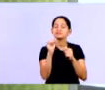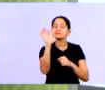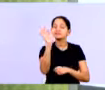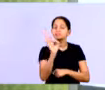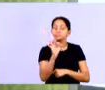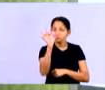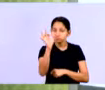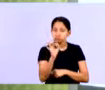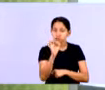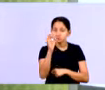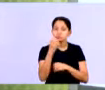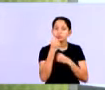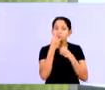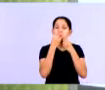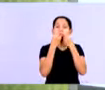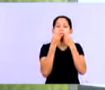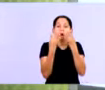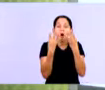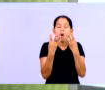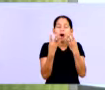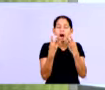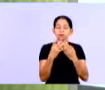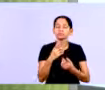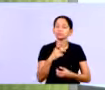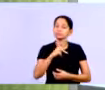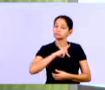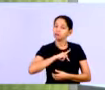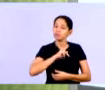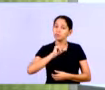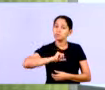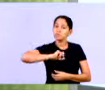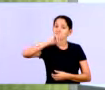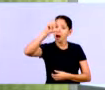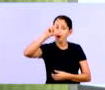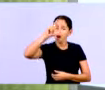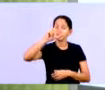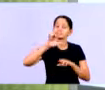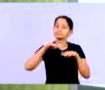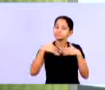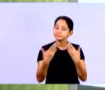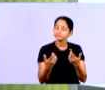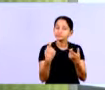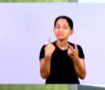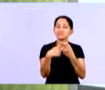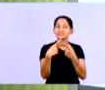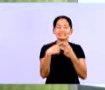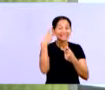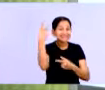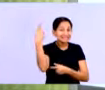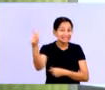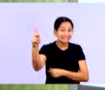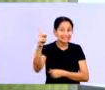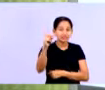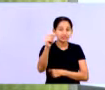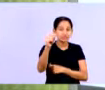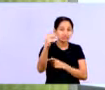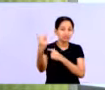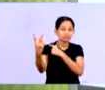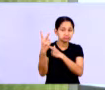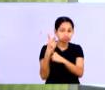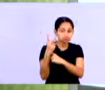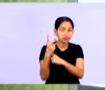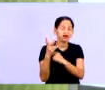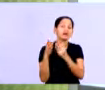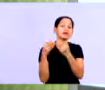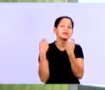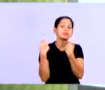com expressividade, ou seja, que ela seja maior. Quando a gente está colocando capital de terceiro, significa o dinheiro que você